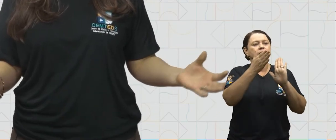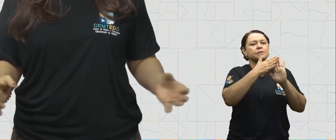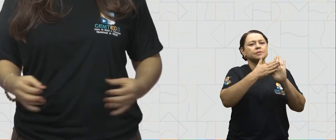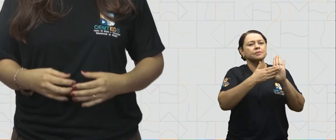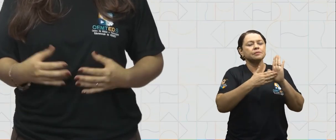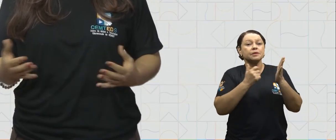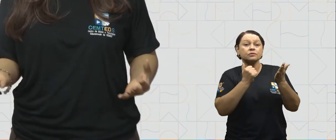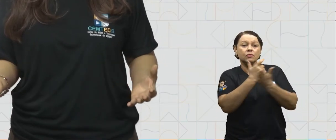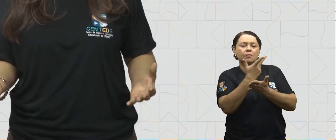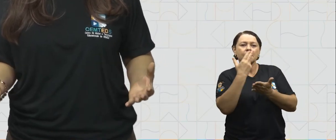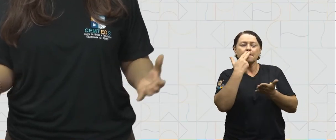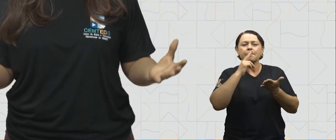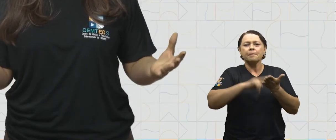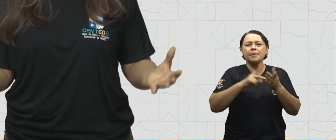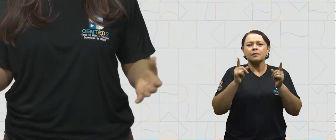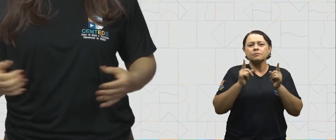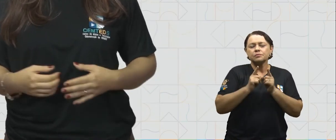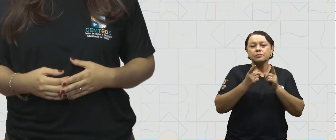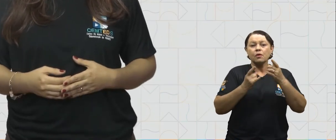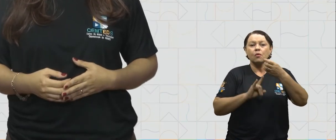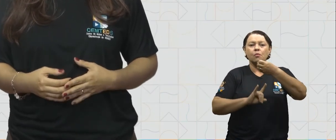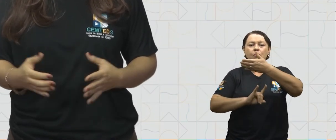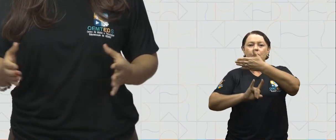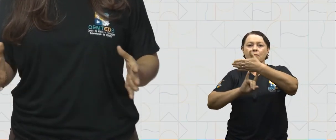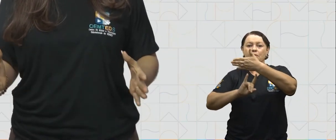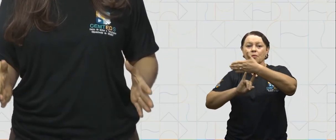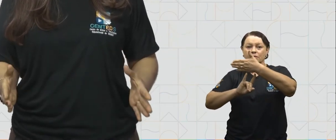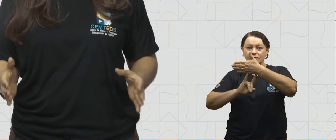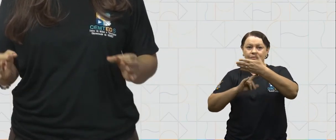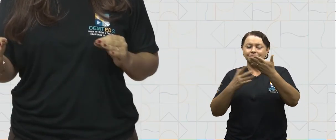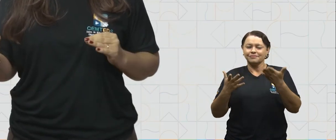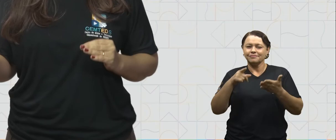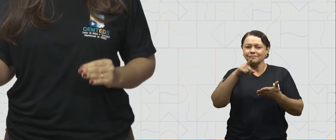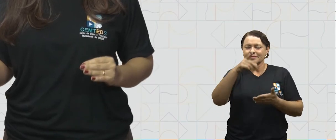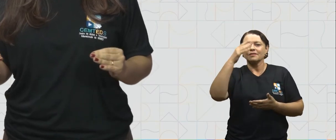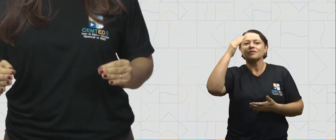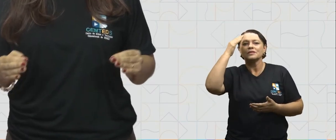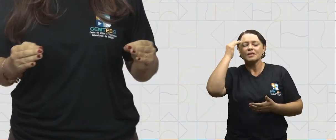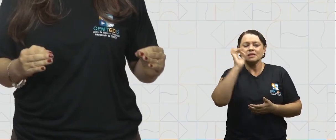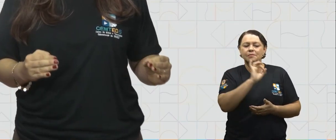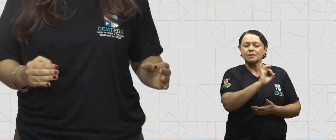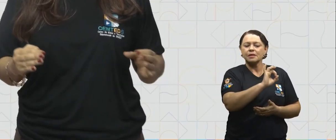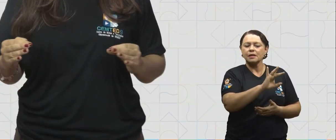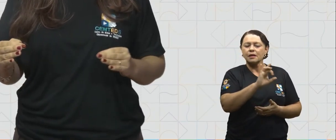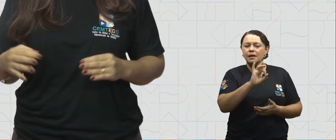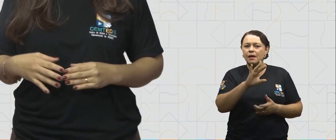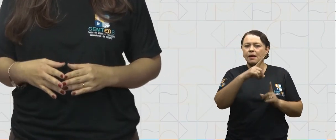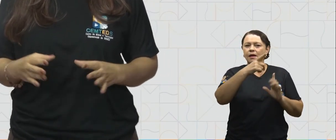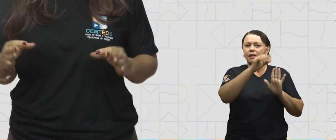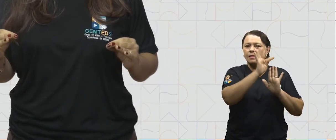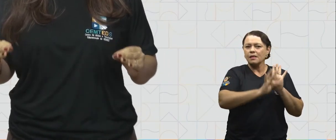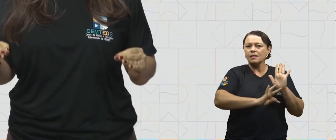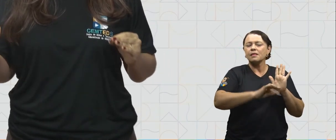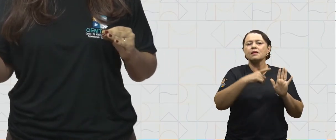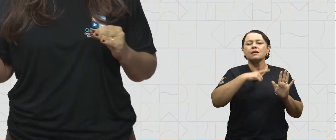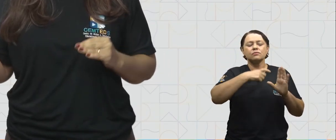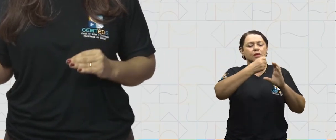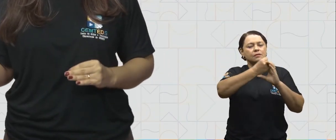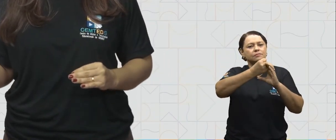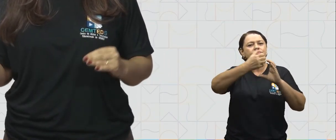de compras, um bilhete ou um outdoor. Você já sabe que cada um dos gêneros textuais